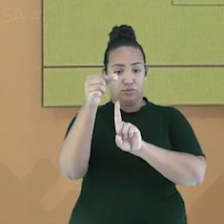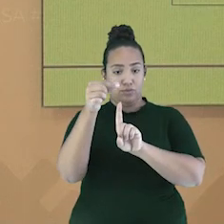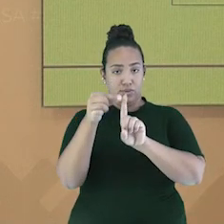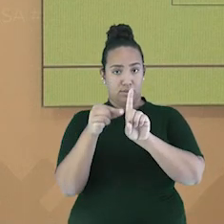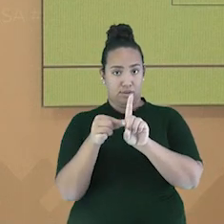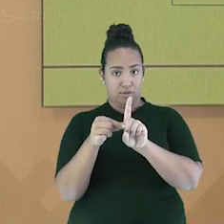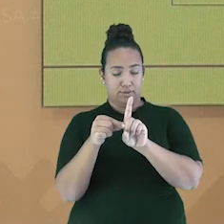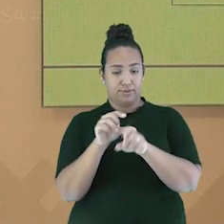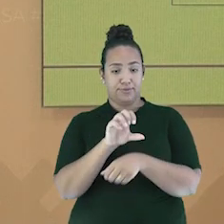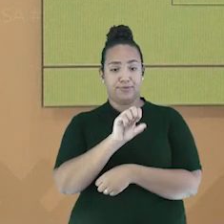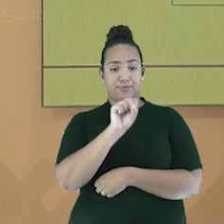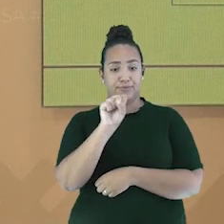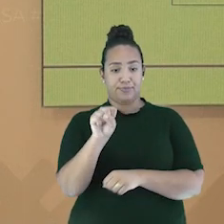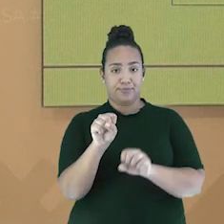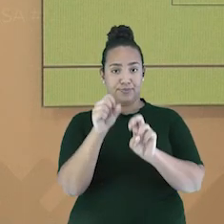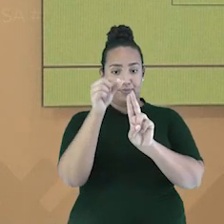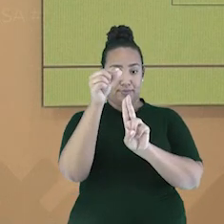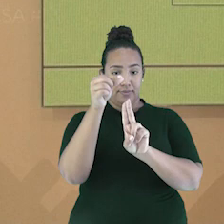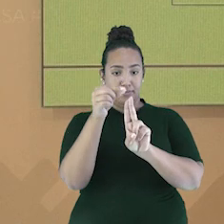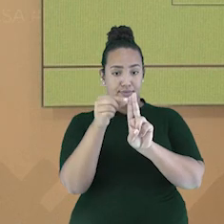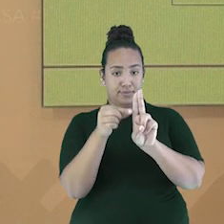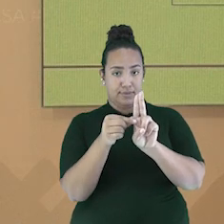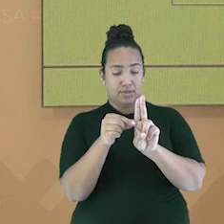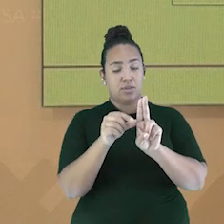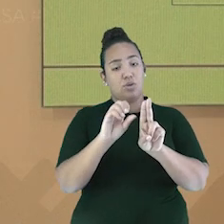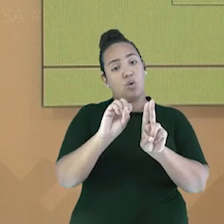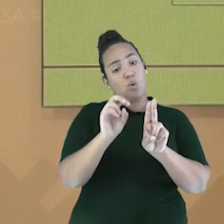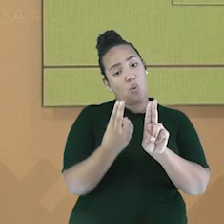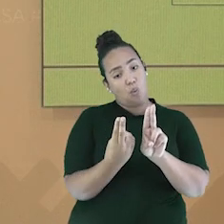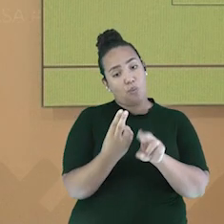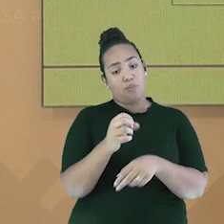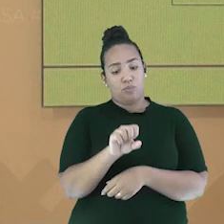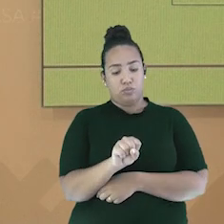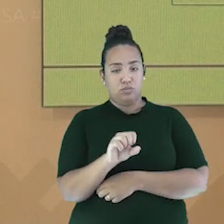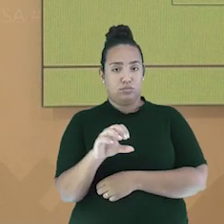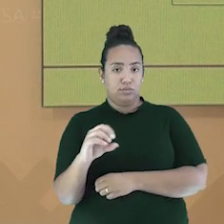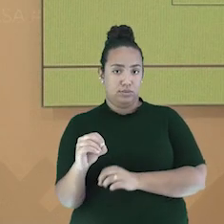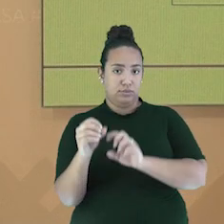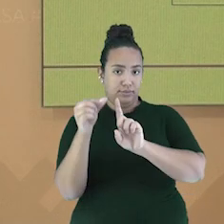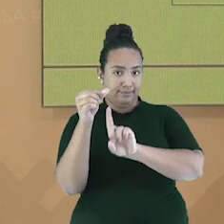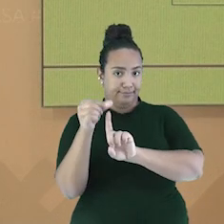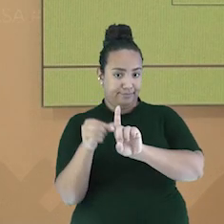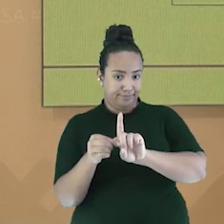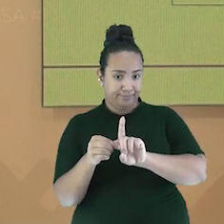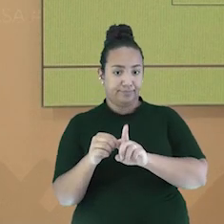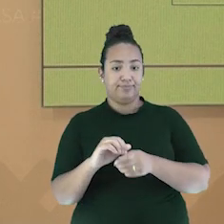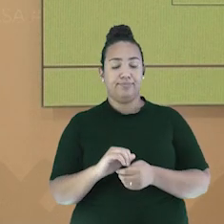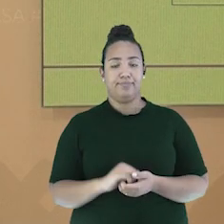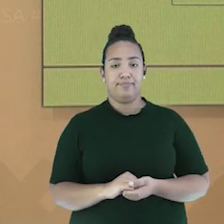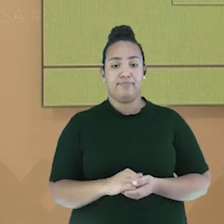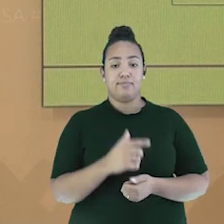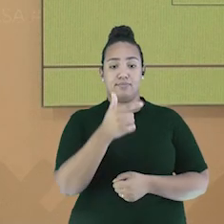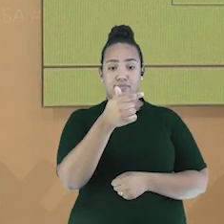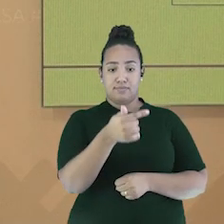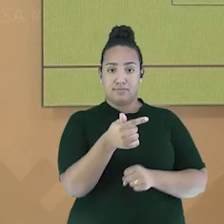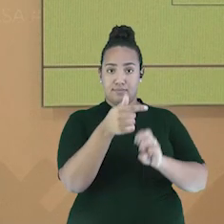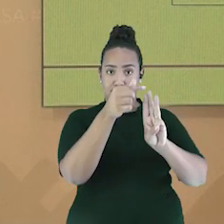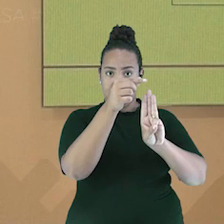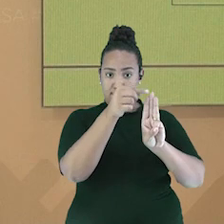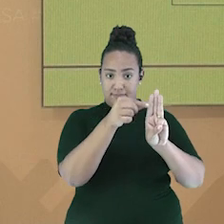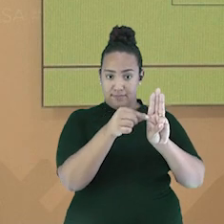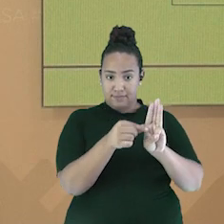8 dezenas que também pode ser dita 80 unidades sete centenas que